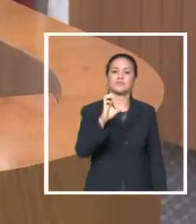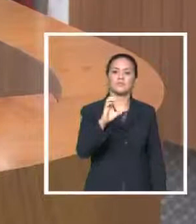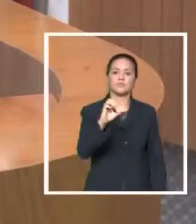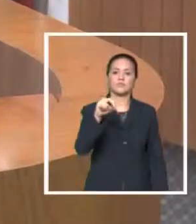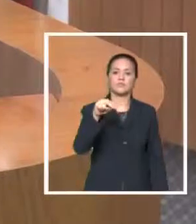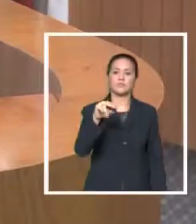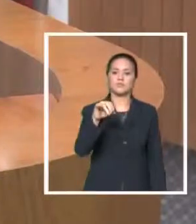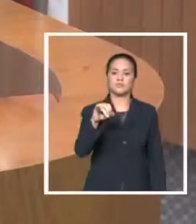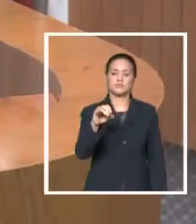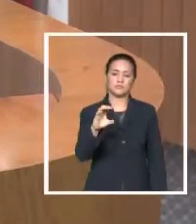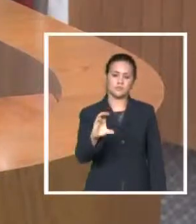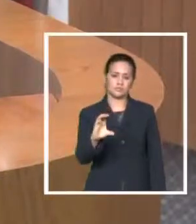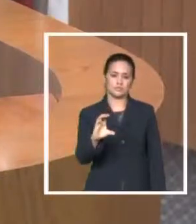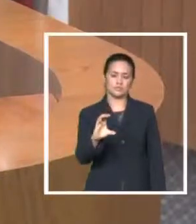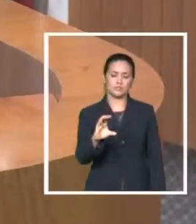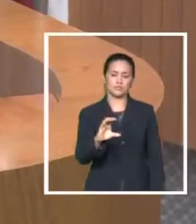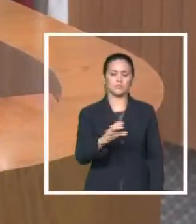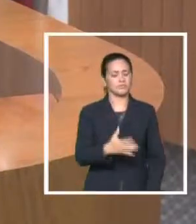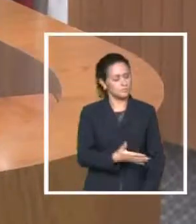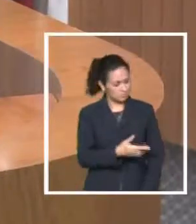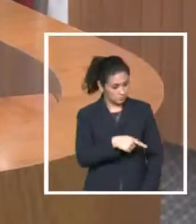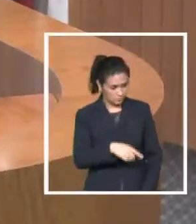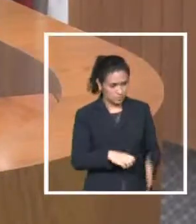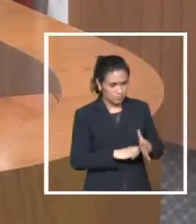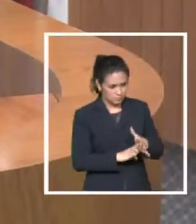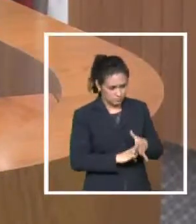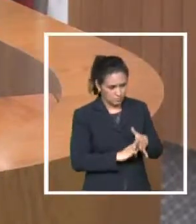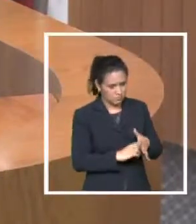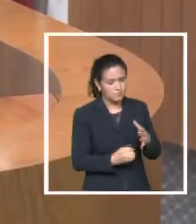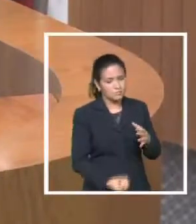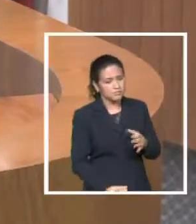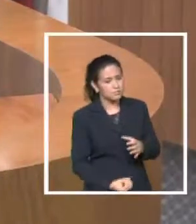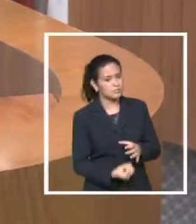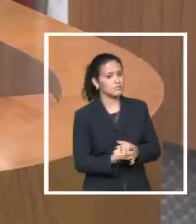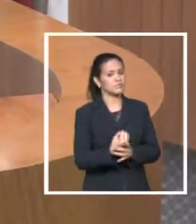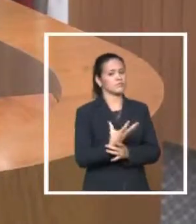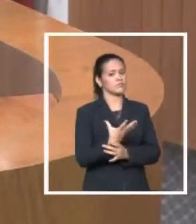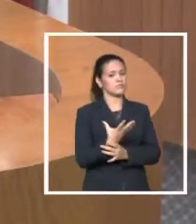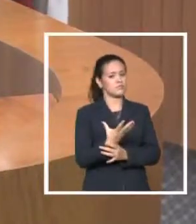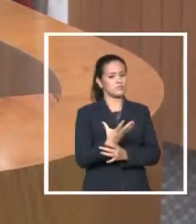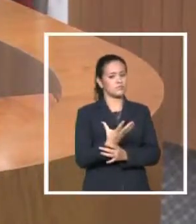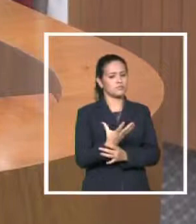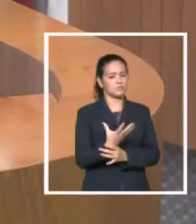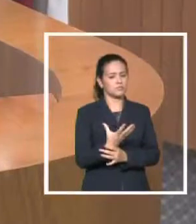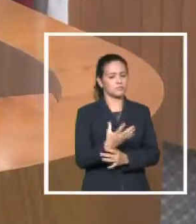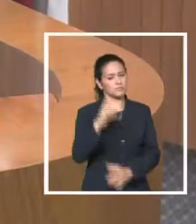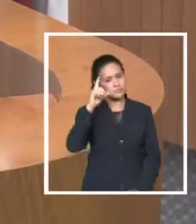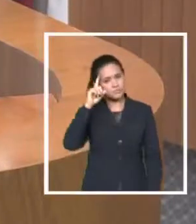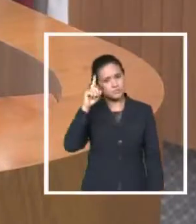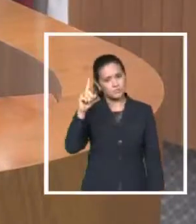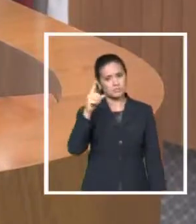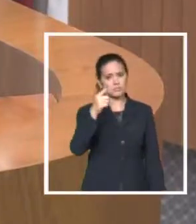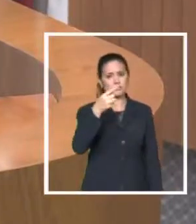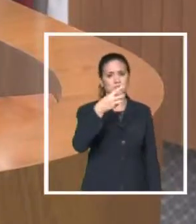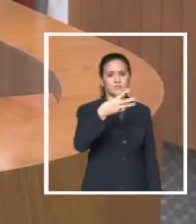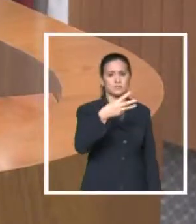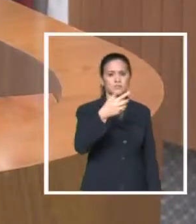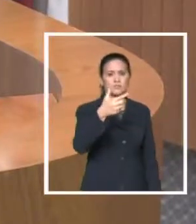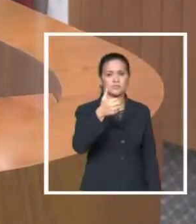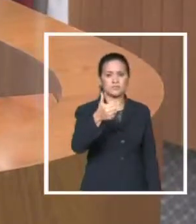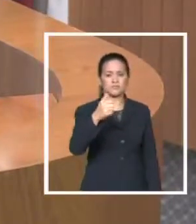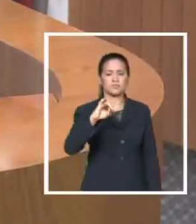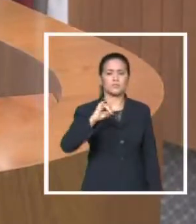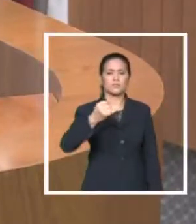Tecnic, deputado Vinícius Louro, ela foi criada no dia 31 de